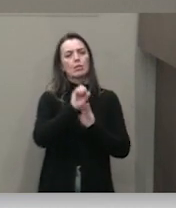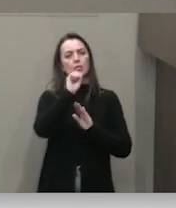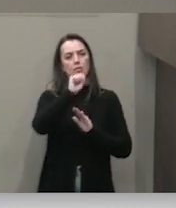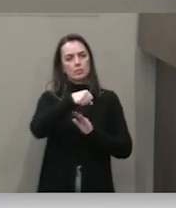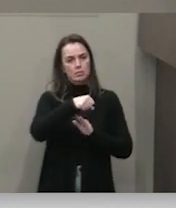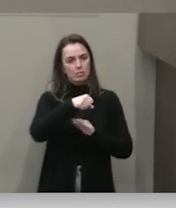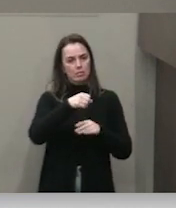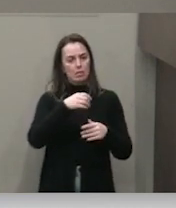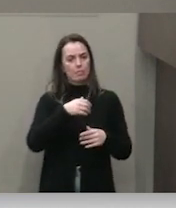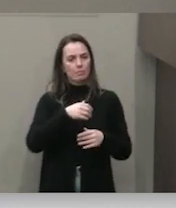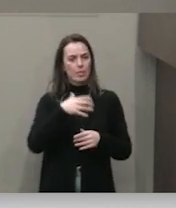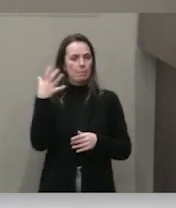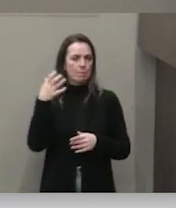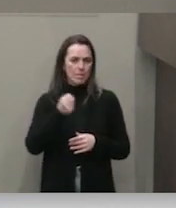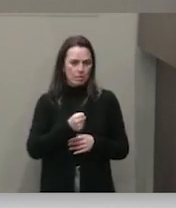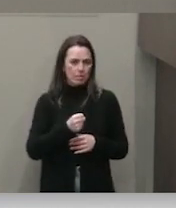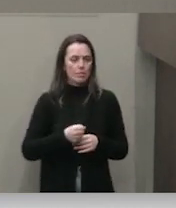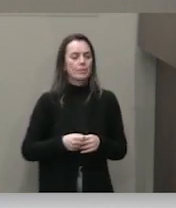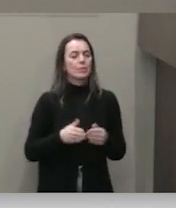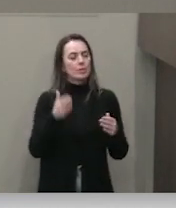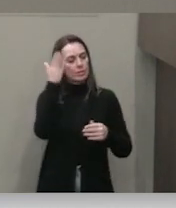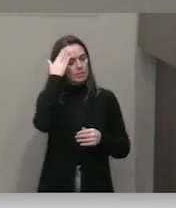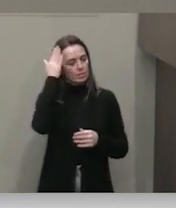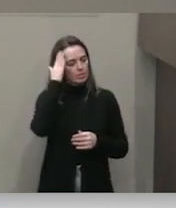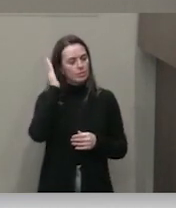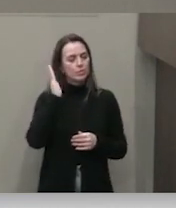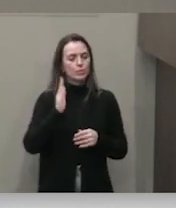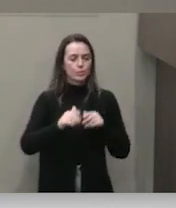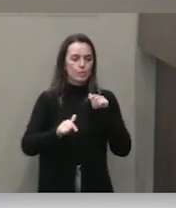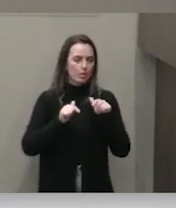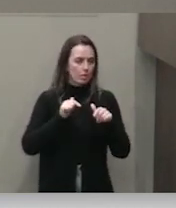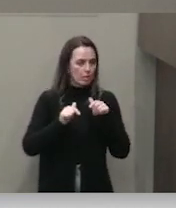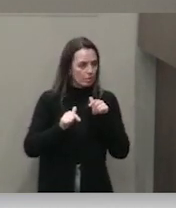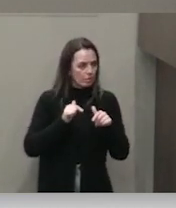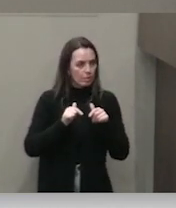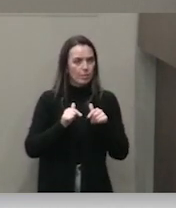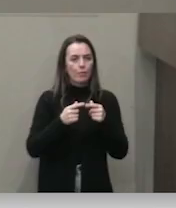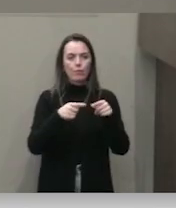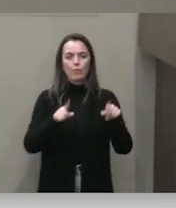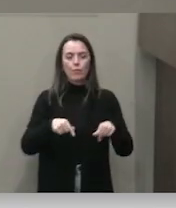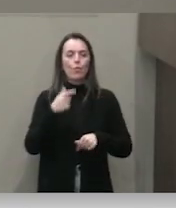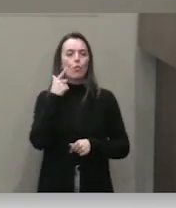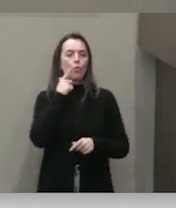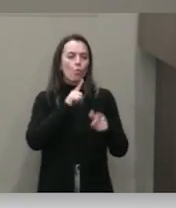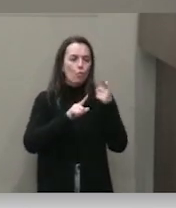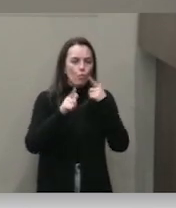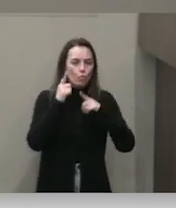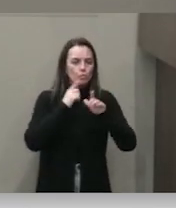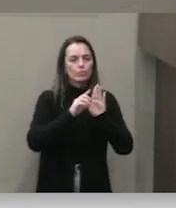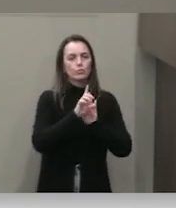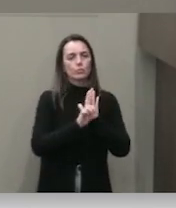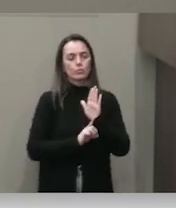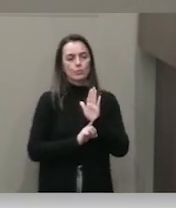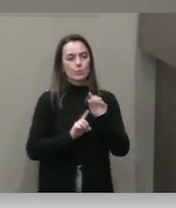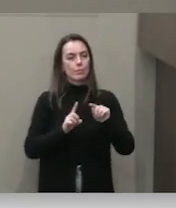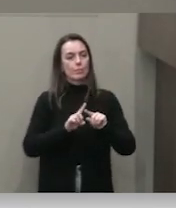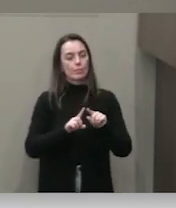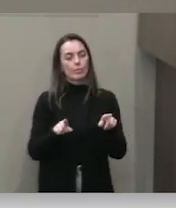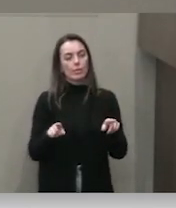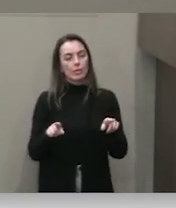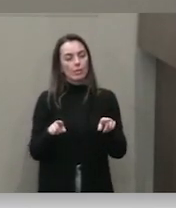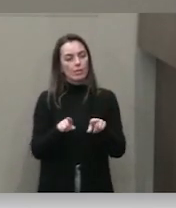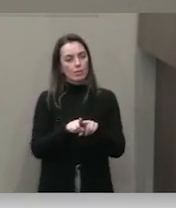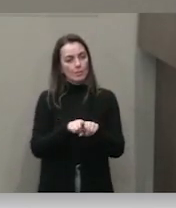Exatamente. Sabemos que nos últimos anos nossos trabalhadores conquistaram muitos direitos, cada vez conquistam mais. Mas temos que olhar também para o lado do